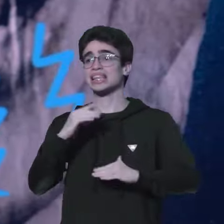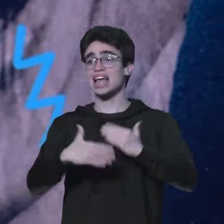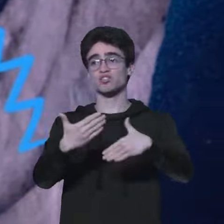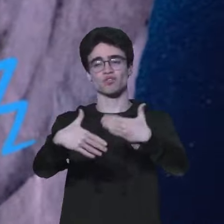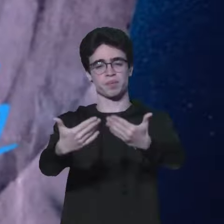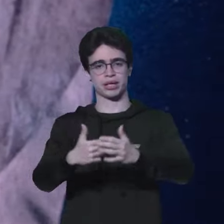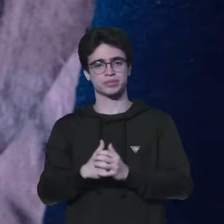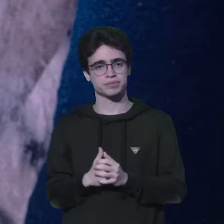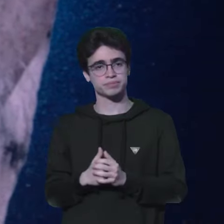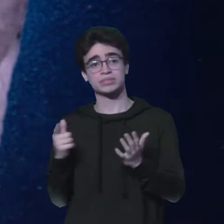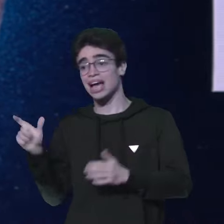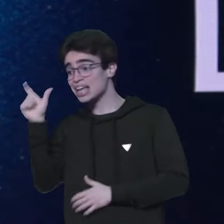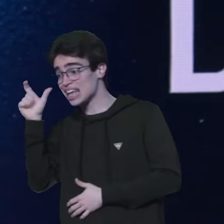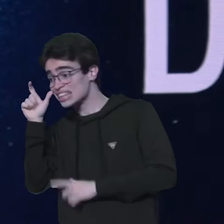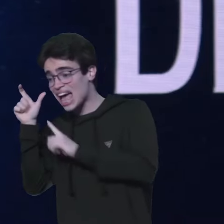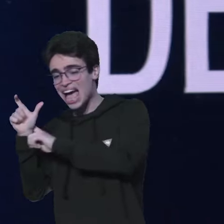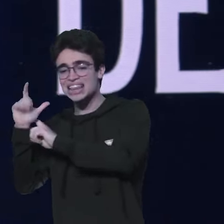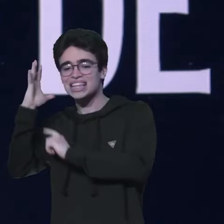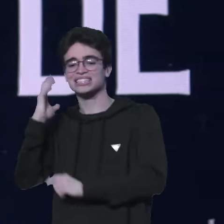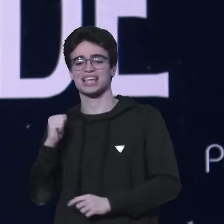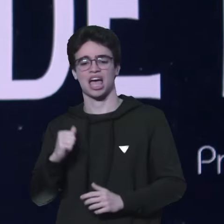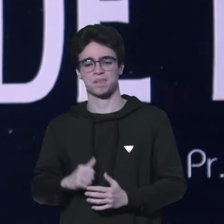E Satanás sabe disso.